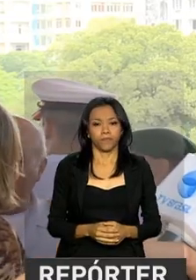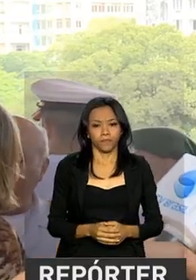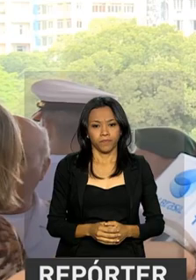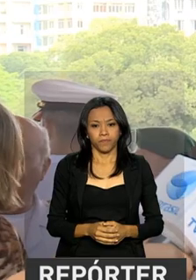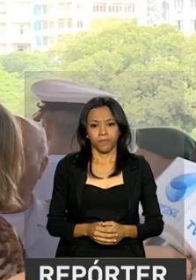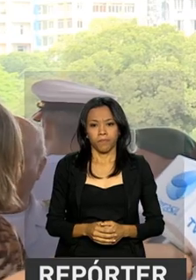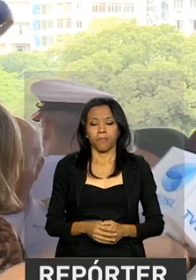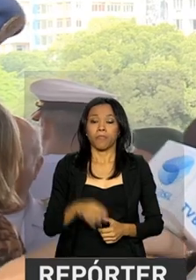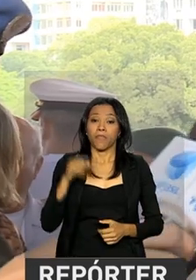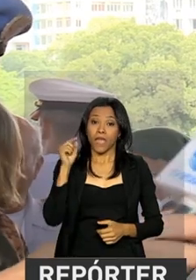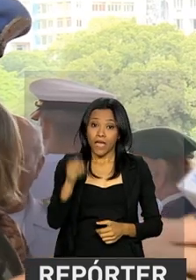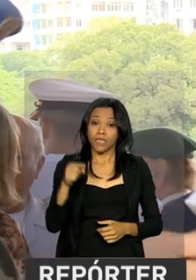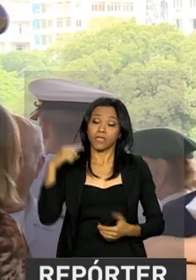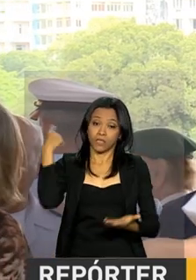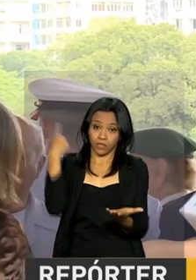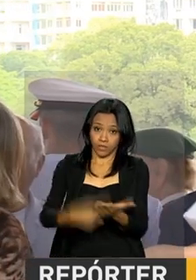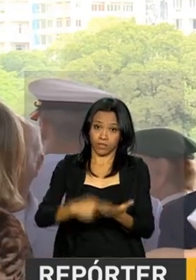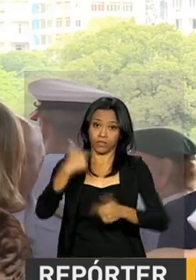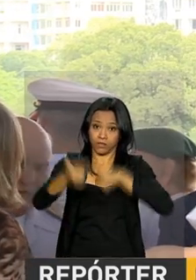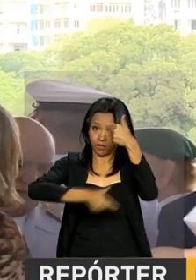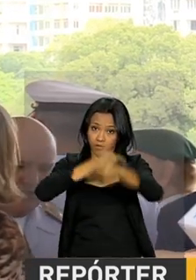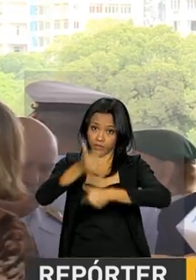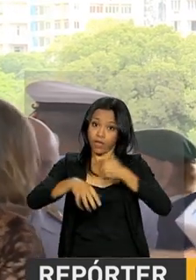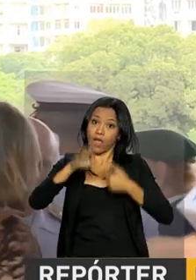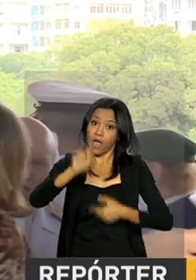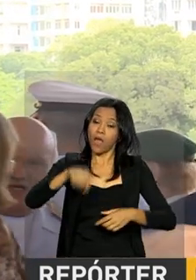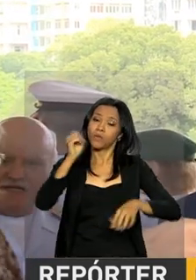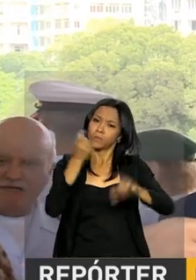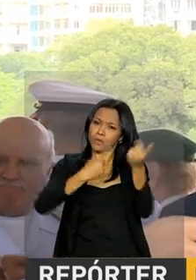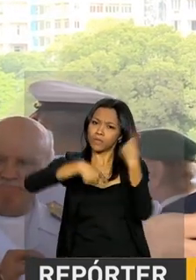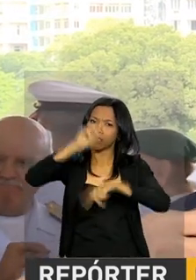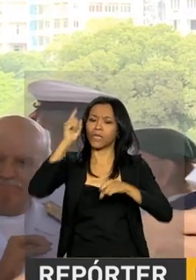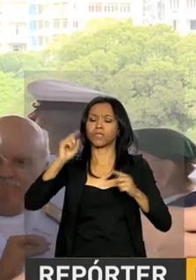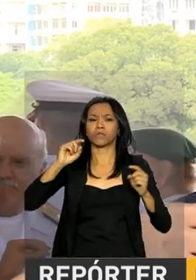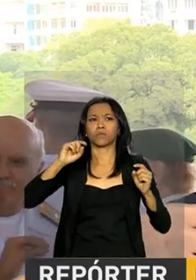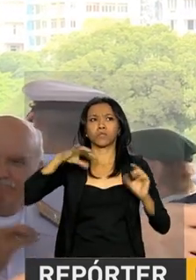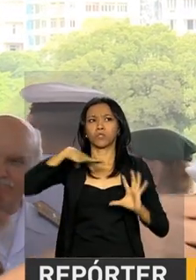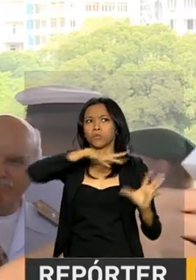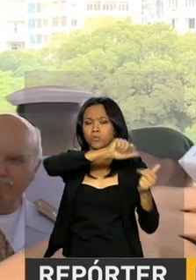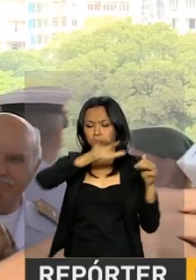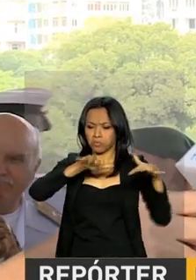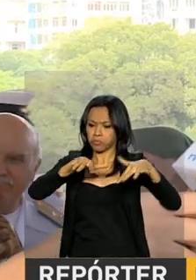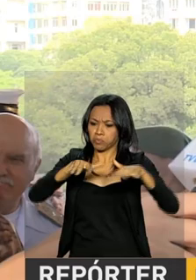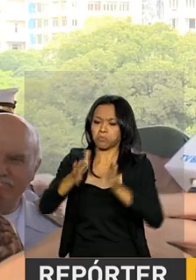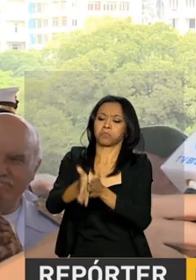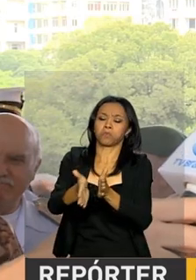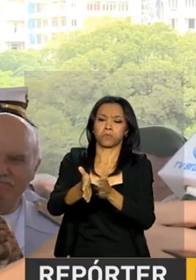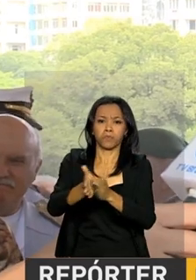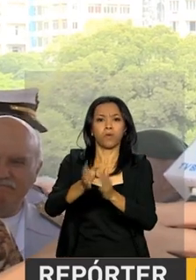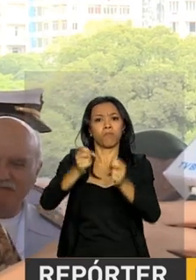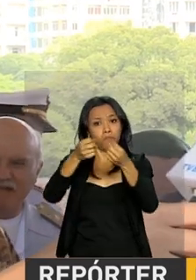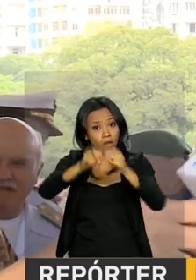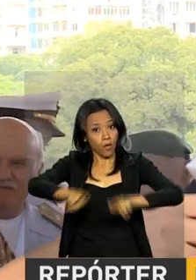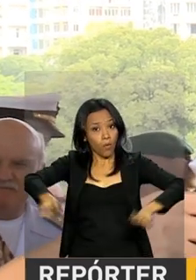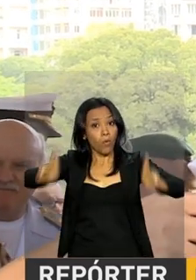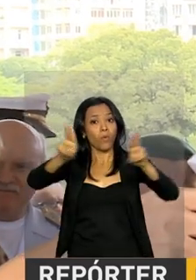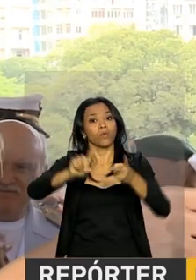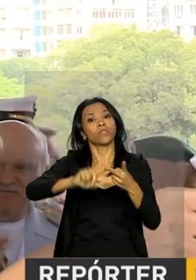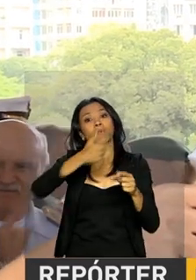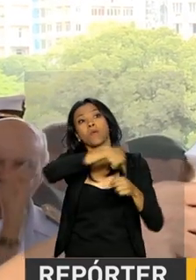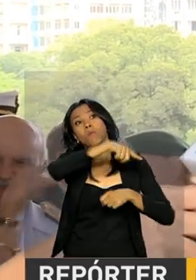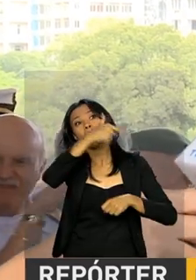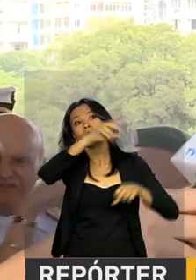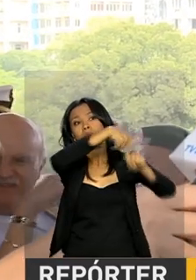nossa missão é um sucesso é conhecido internacionalmente pela onu e pelos demais países pelo